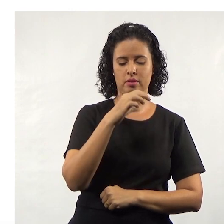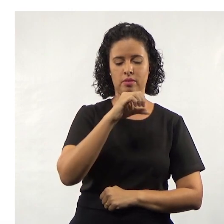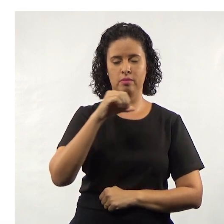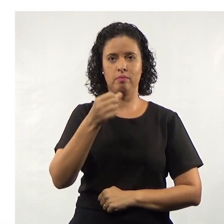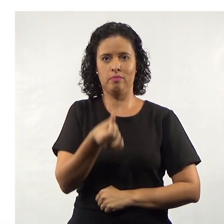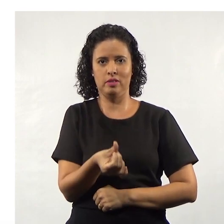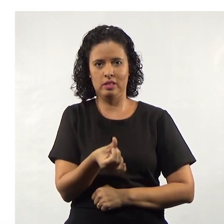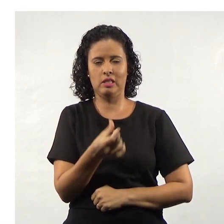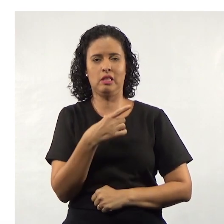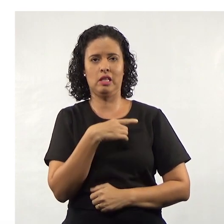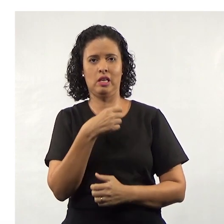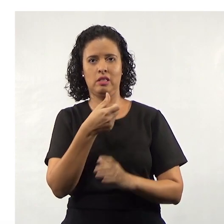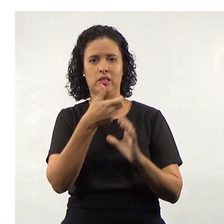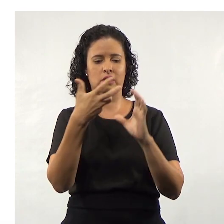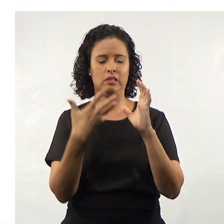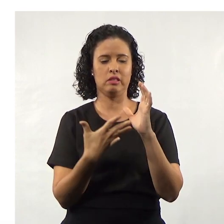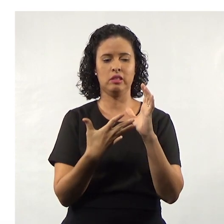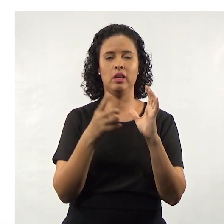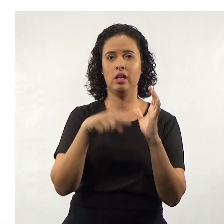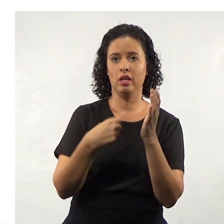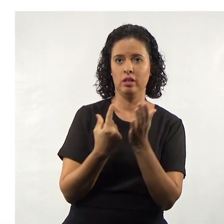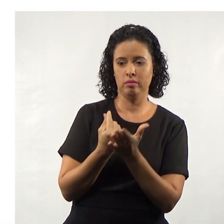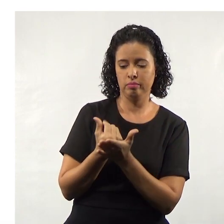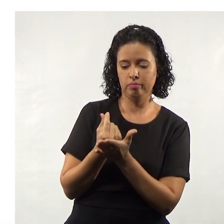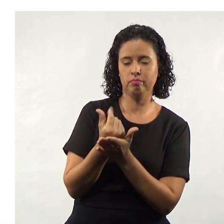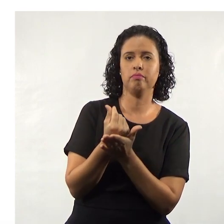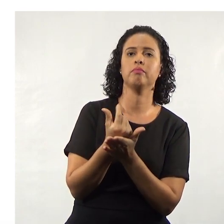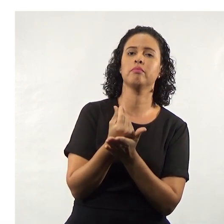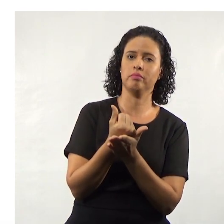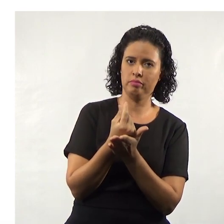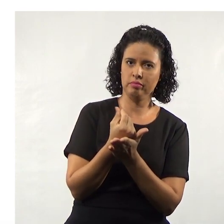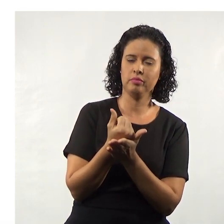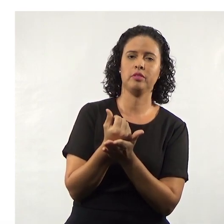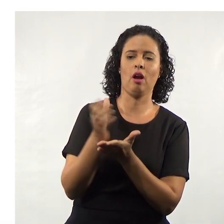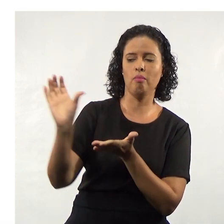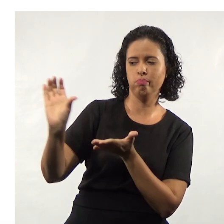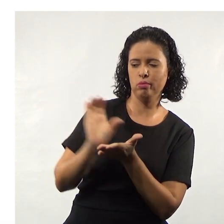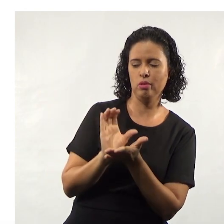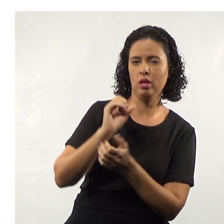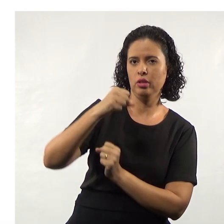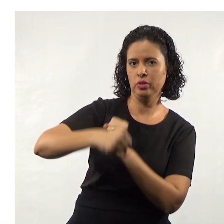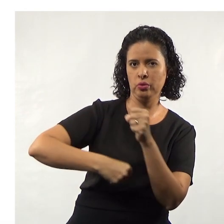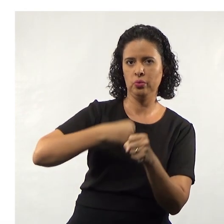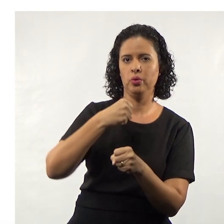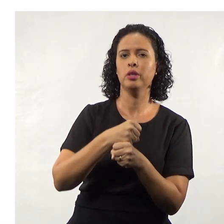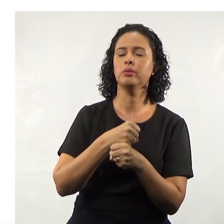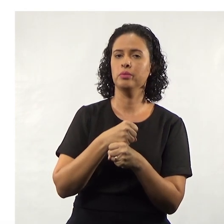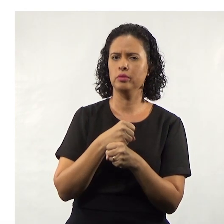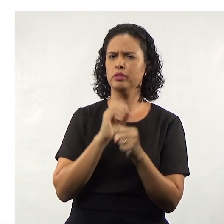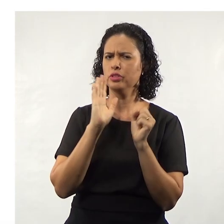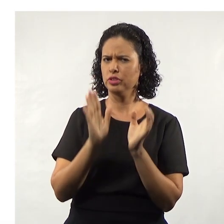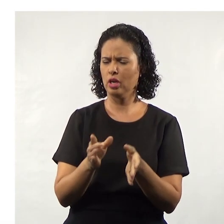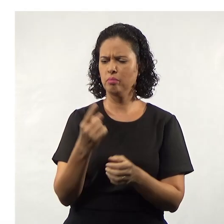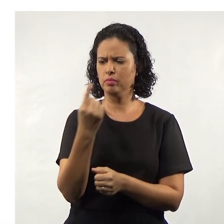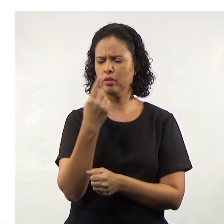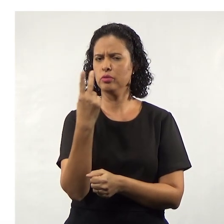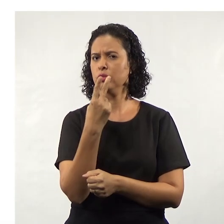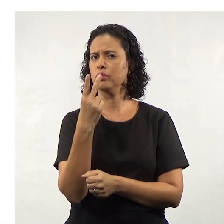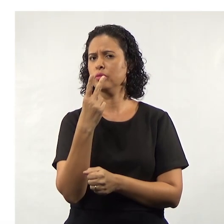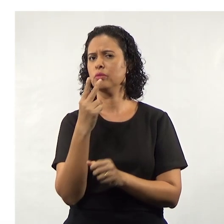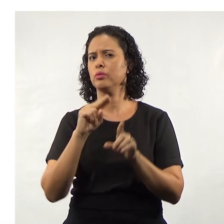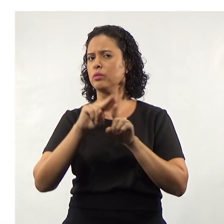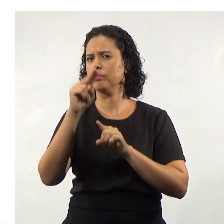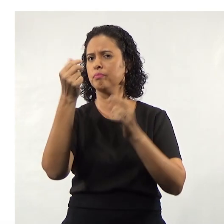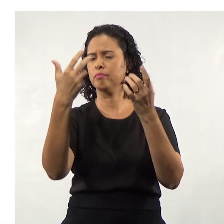a classificação por meio do faturamento anual da mesma, já falamos isso lá na nossa primeira ou foi segunda